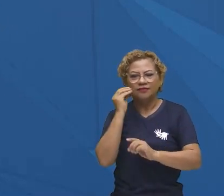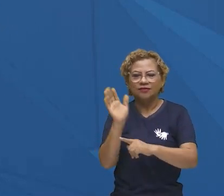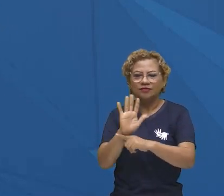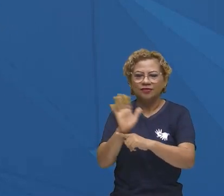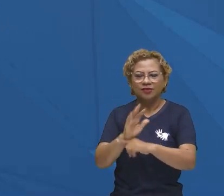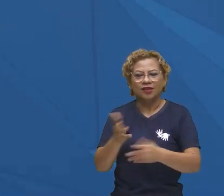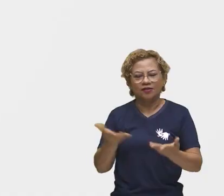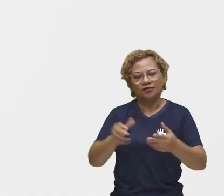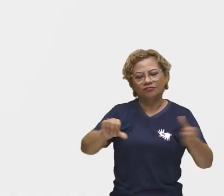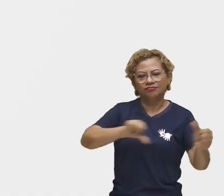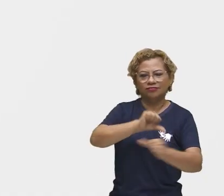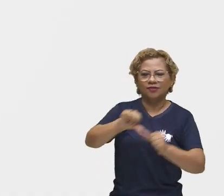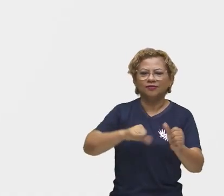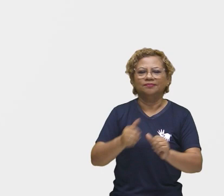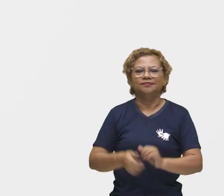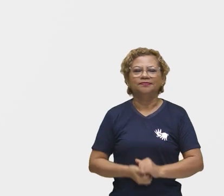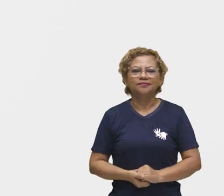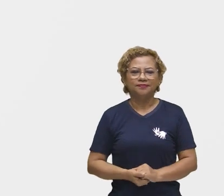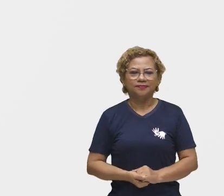vocês na tela.